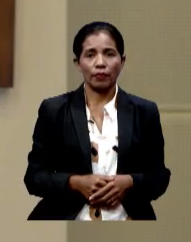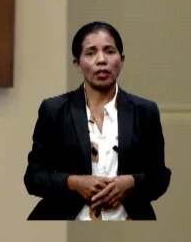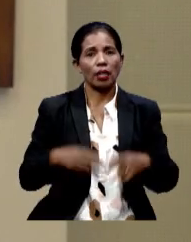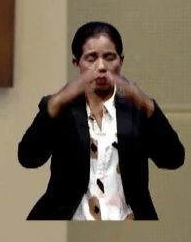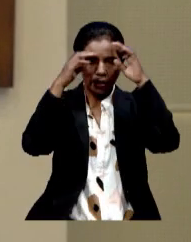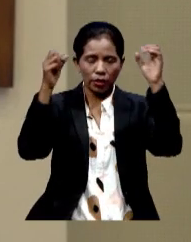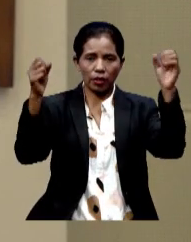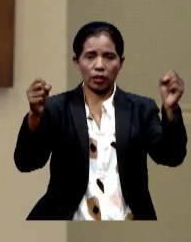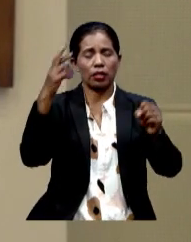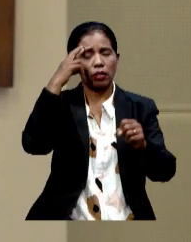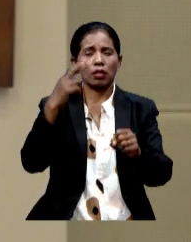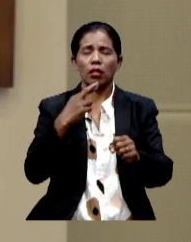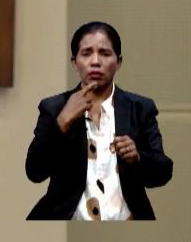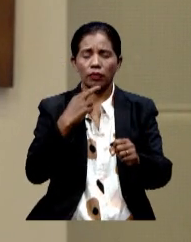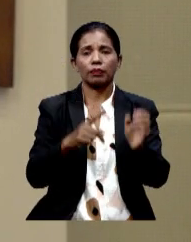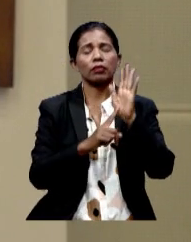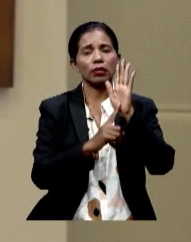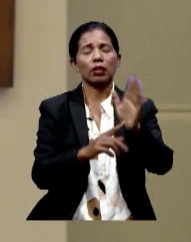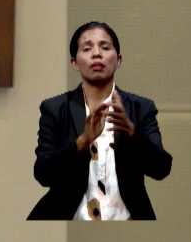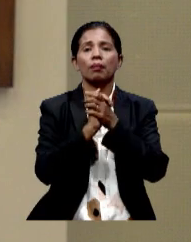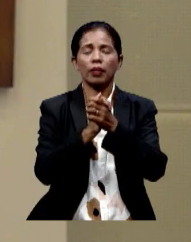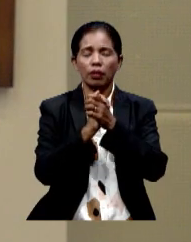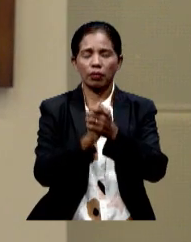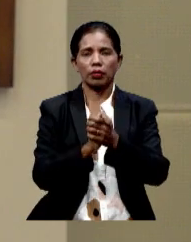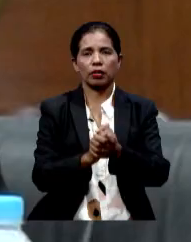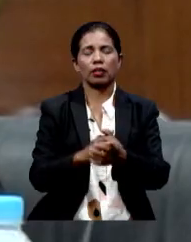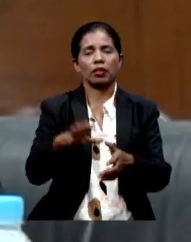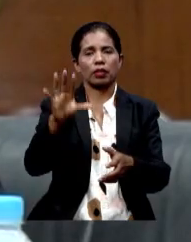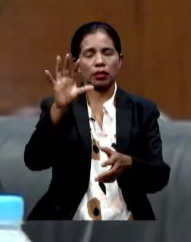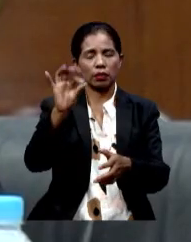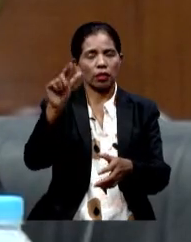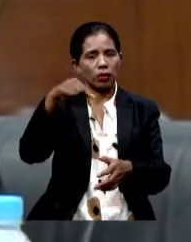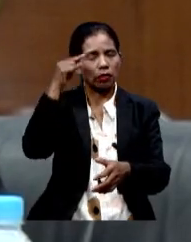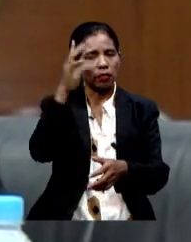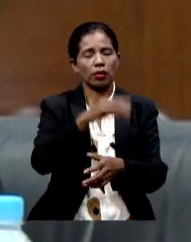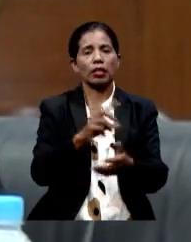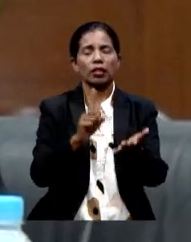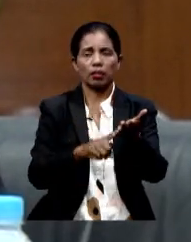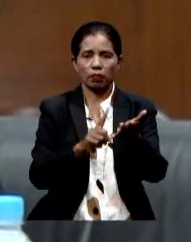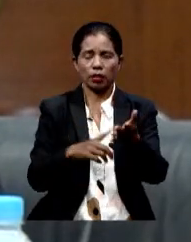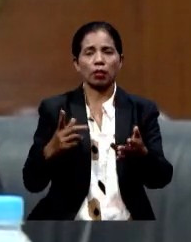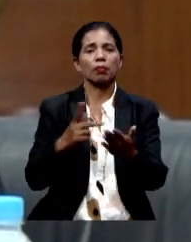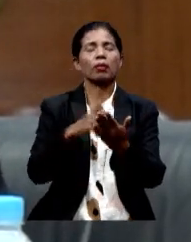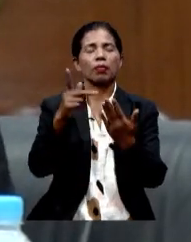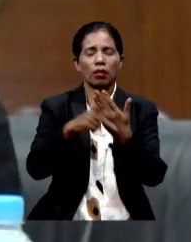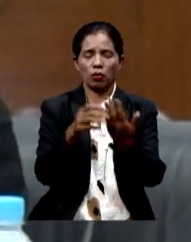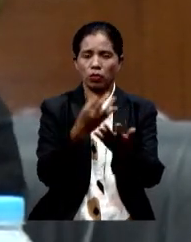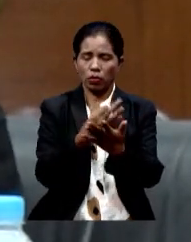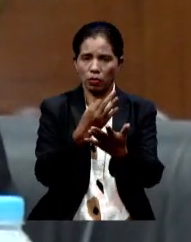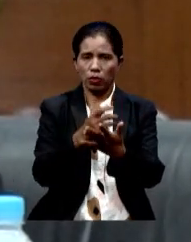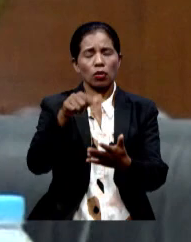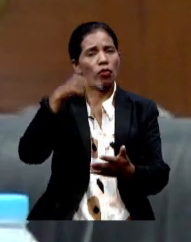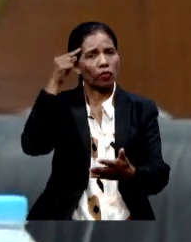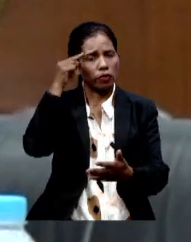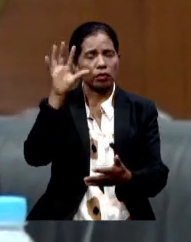Presidente Republik José Ramos Horta hatou parabéns ba sexta legislatura tamba debate programa no orçamento retificativo governo da